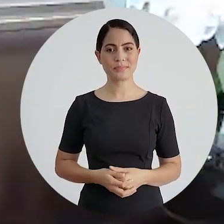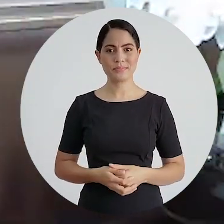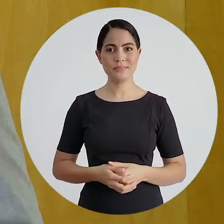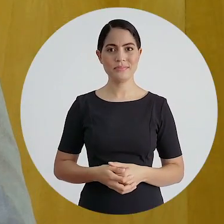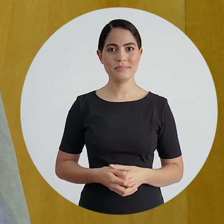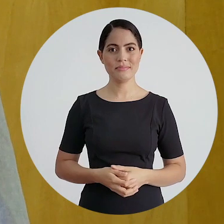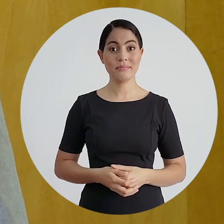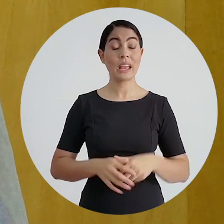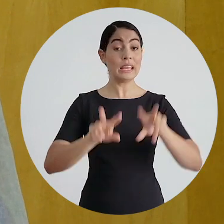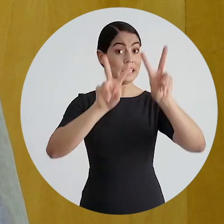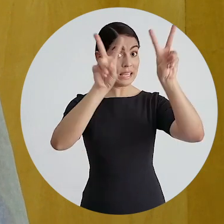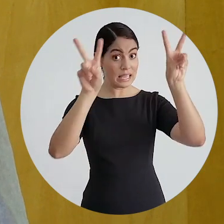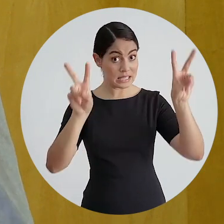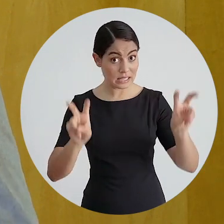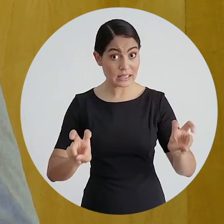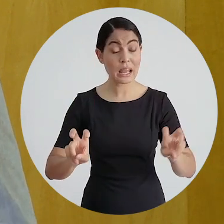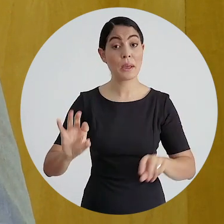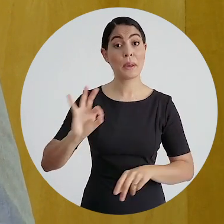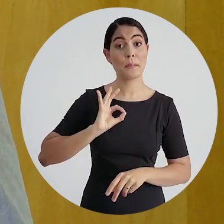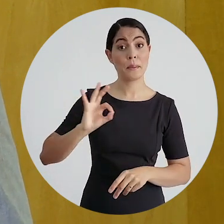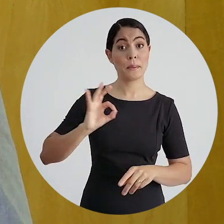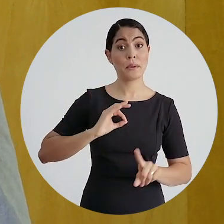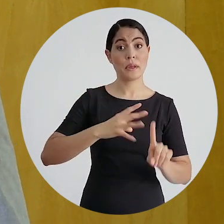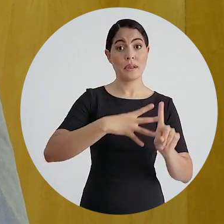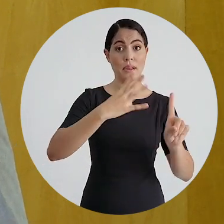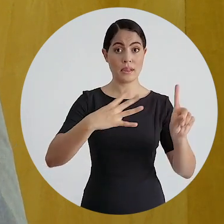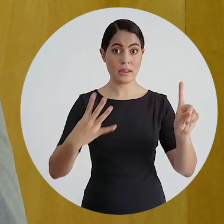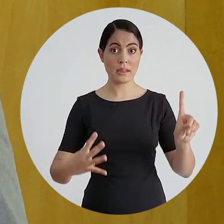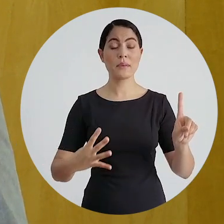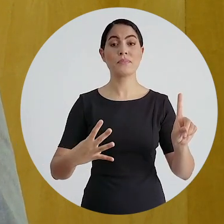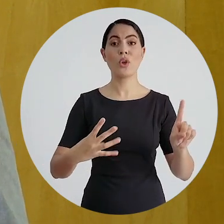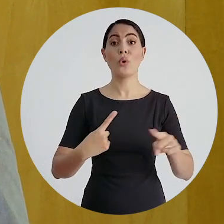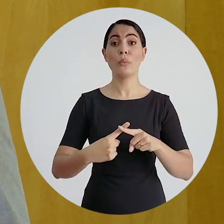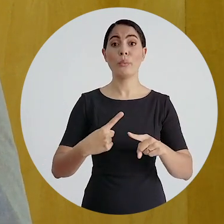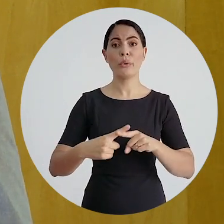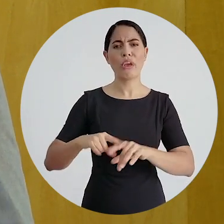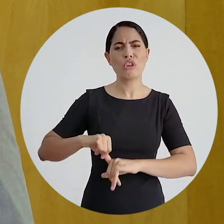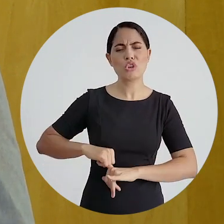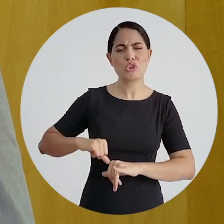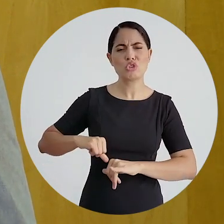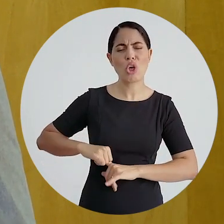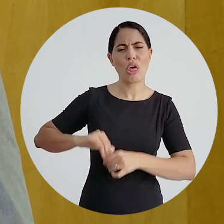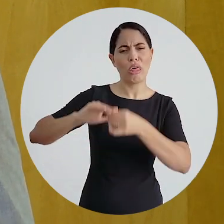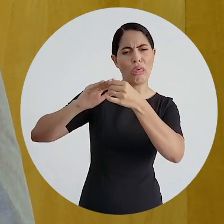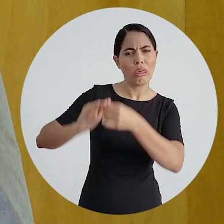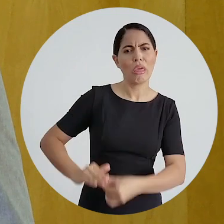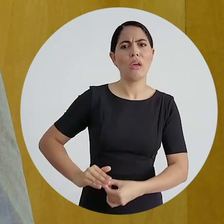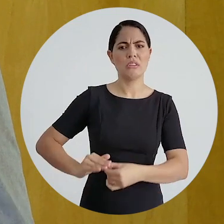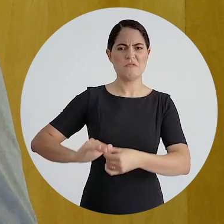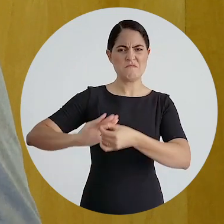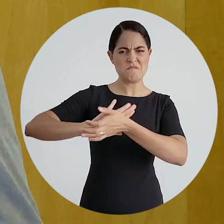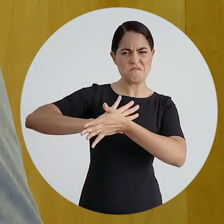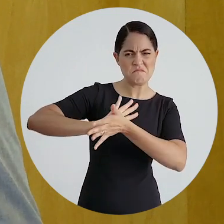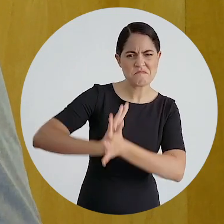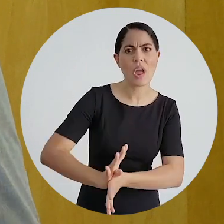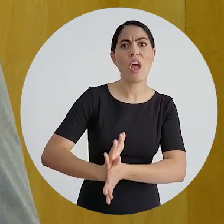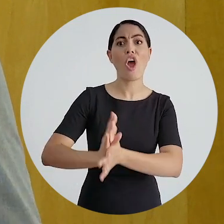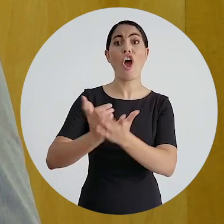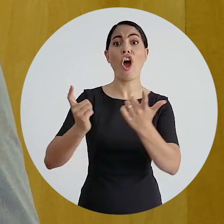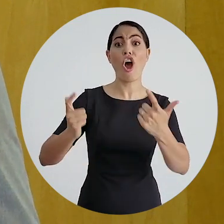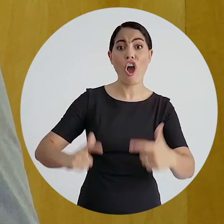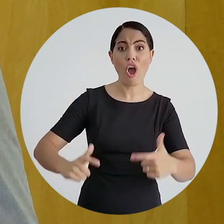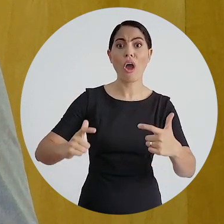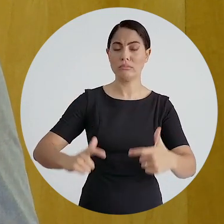aspectos. E este tema também se estende aos policiais LGBTI+, que sofrem com descaso, preconceito